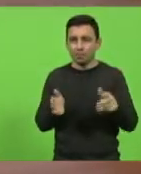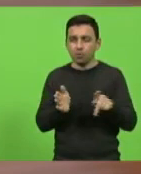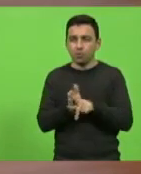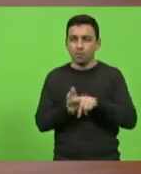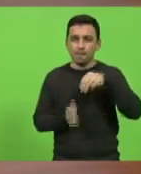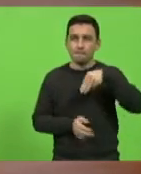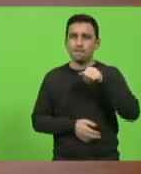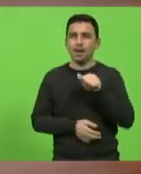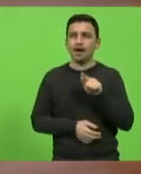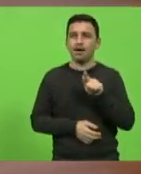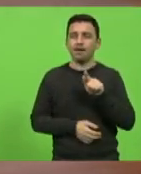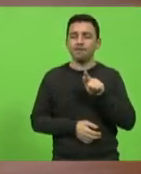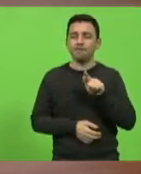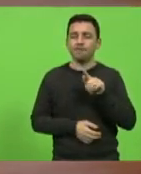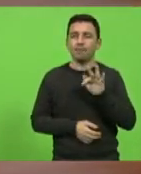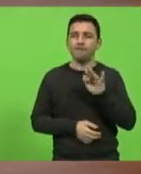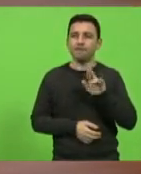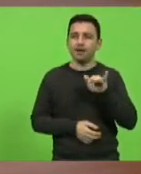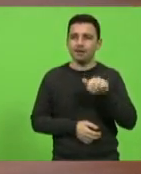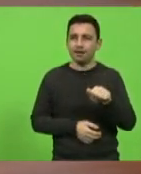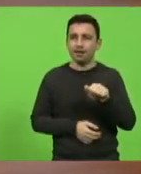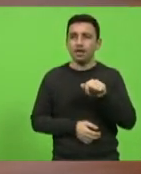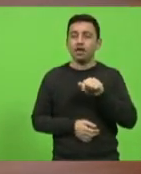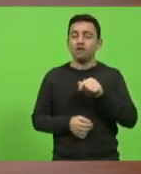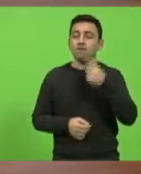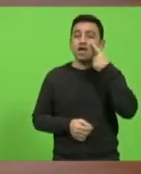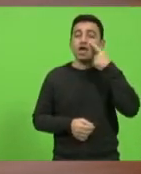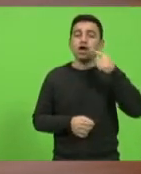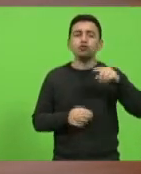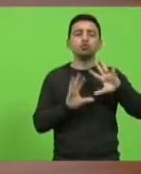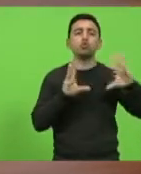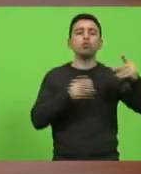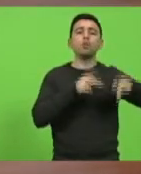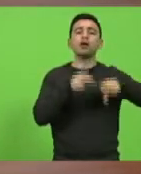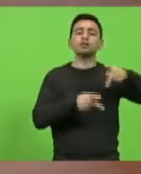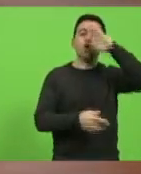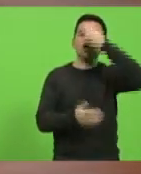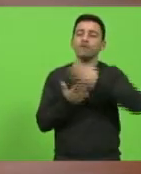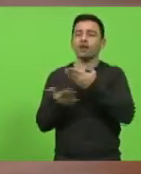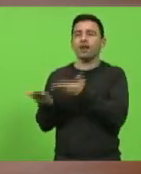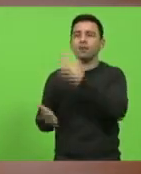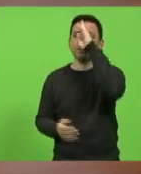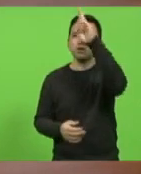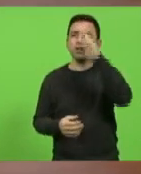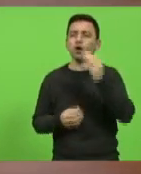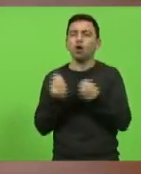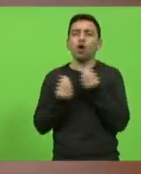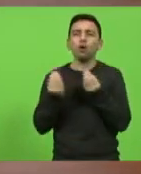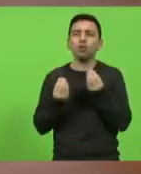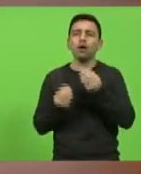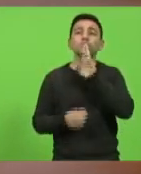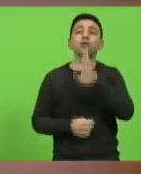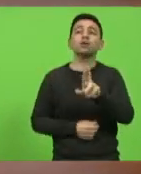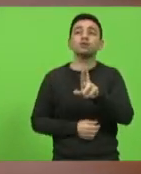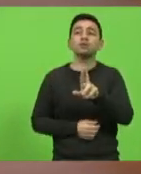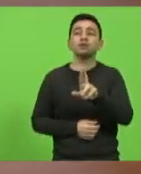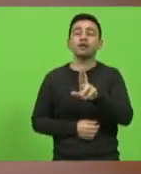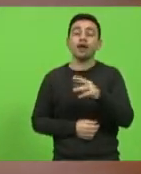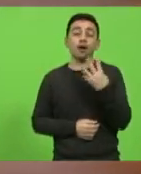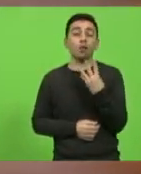Mapa, foi avaliada a confiança do povo catarinense no governador Carlos Moisés. E o resultado foi de que